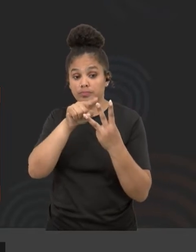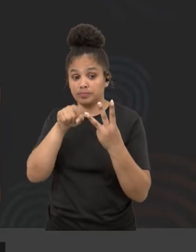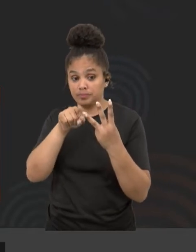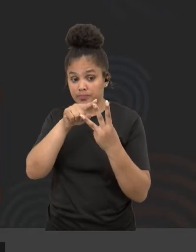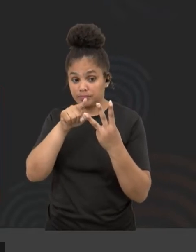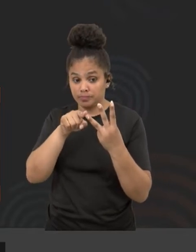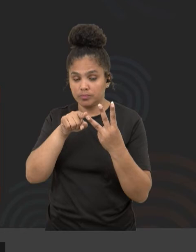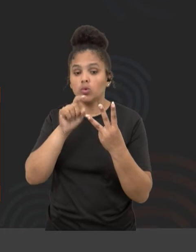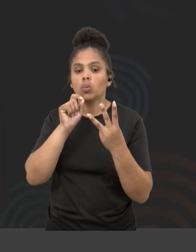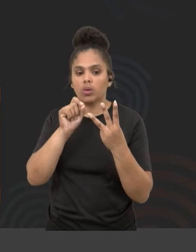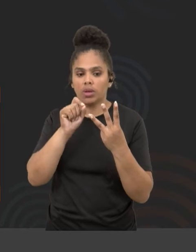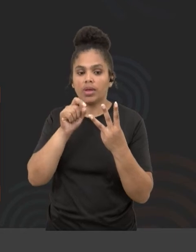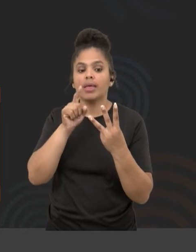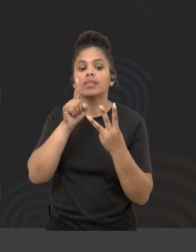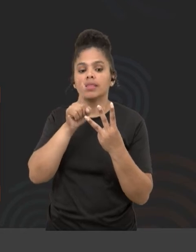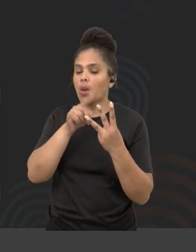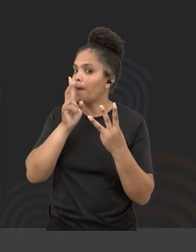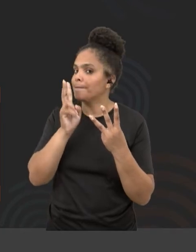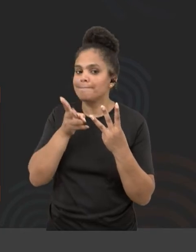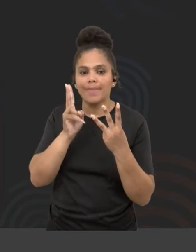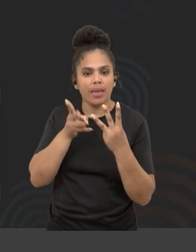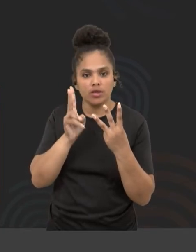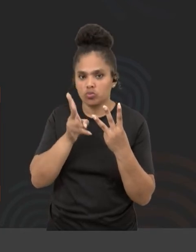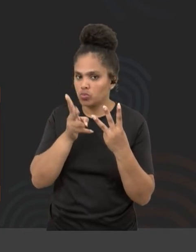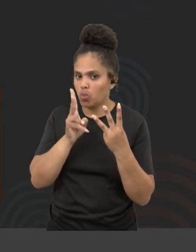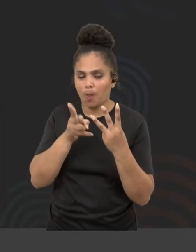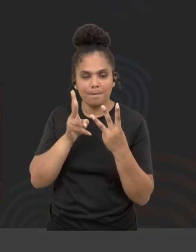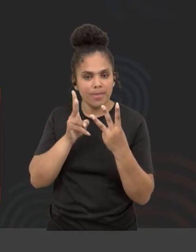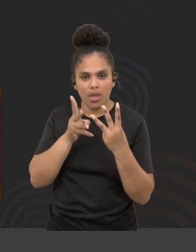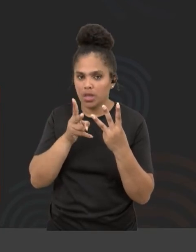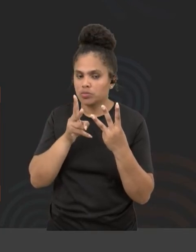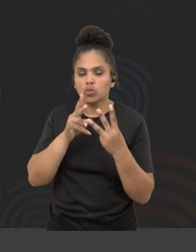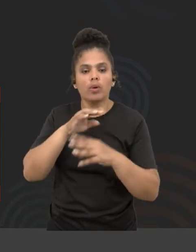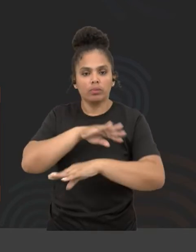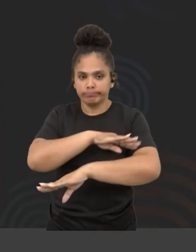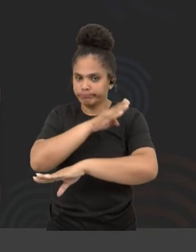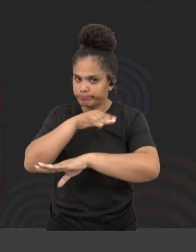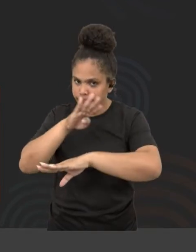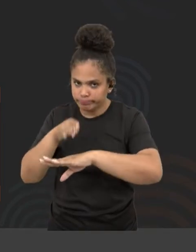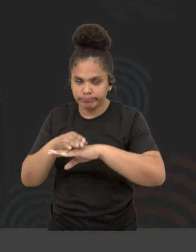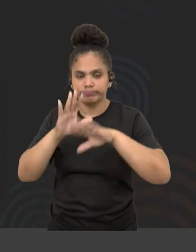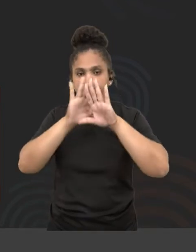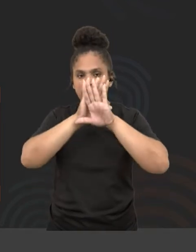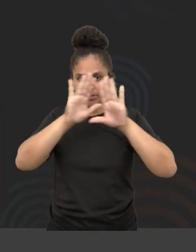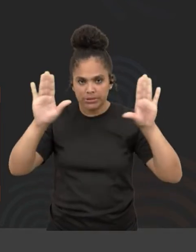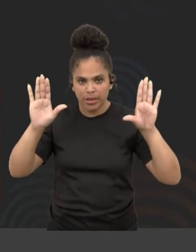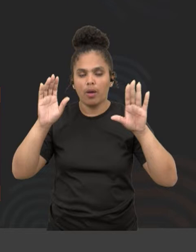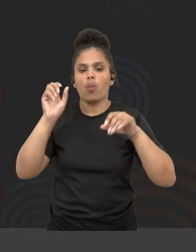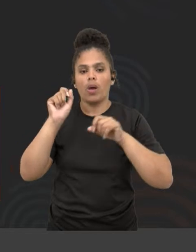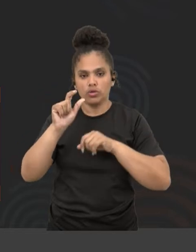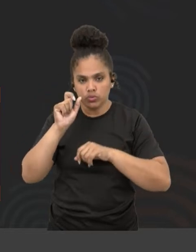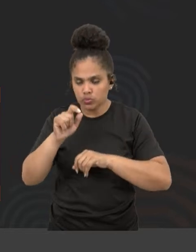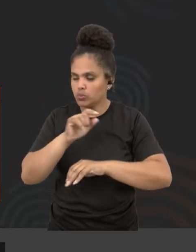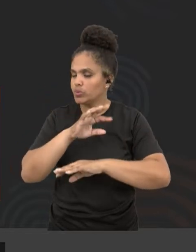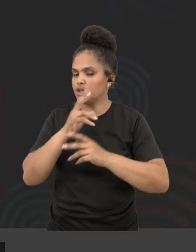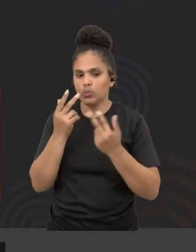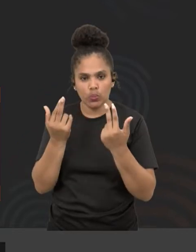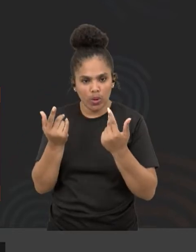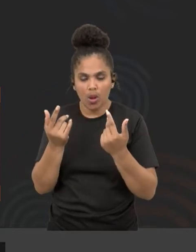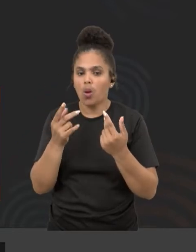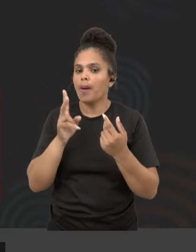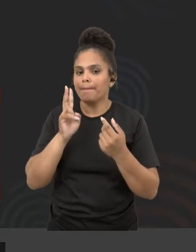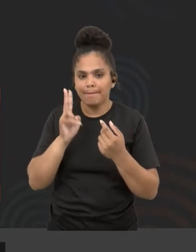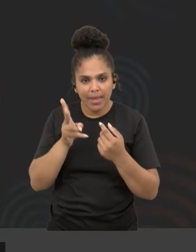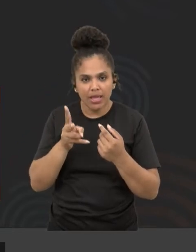tem o mesmo desenho, né, a mesma mesma ilustração, com o